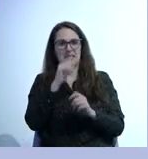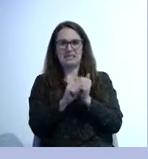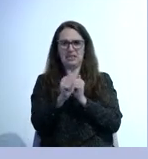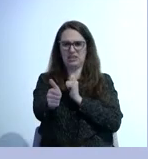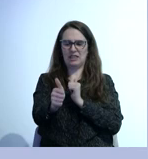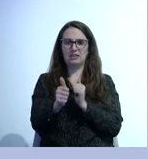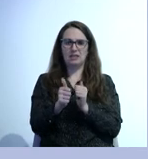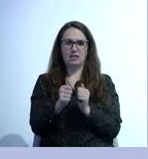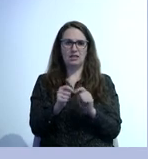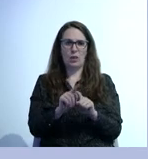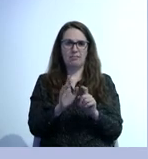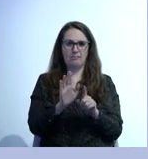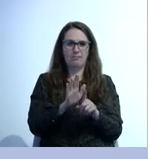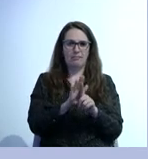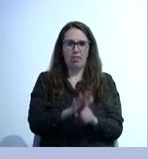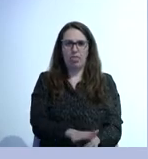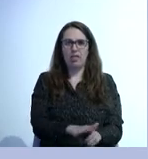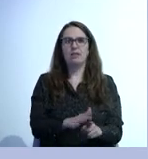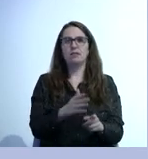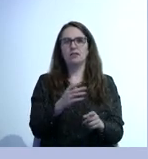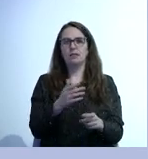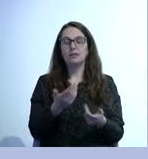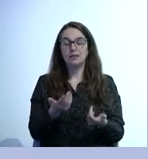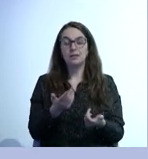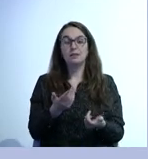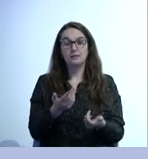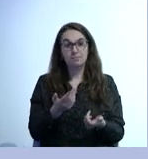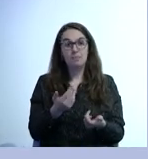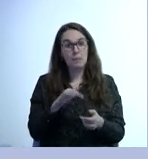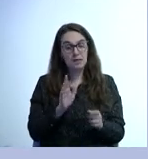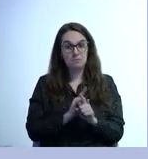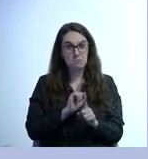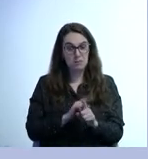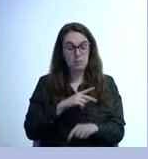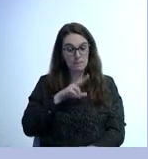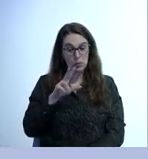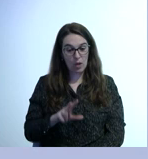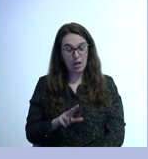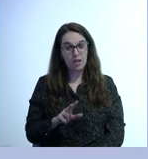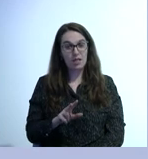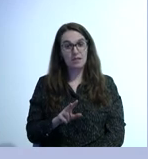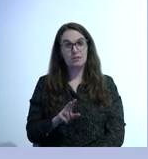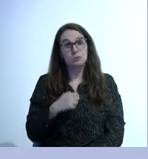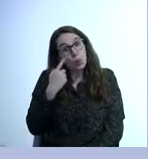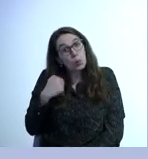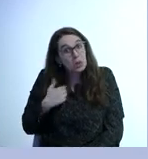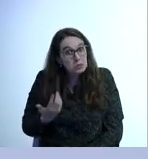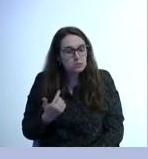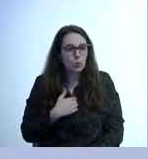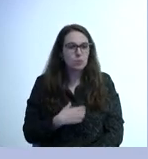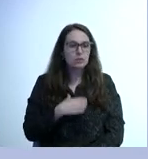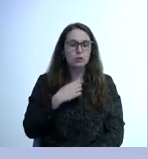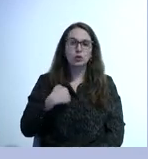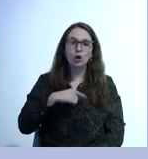ou esta ideia de nos mediarem cada vez mais a nossa relação com as obras, ainda assim, Portugal é, enfim, dos que eu conheço, o país onde nós